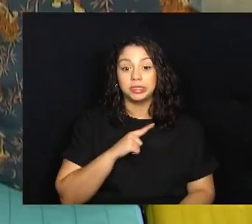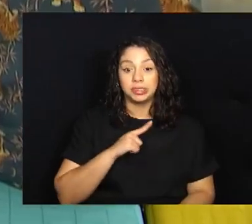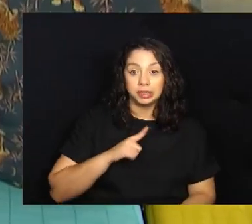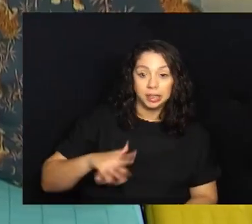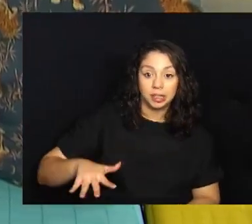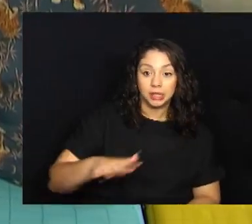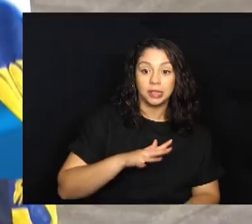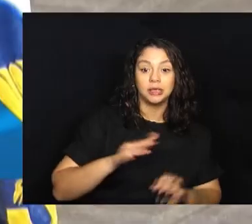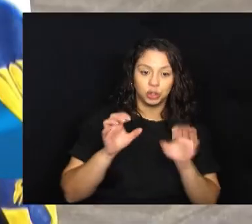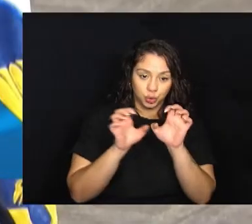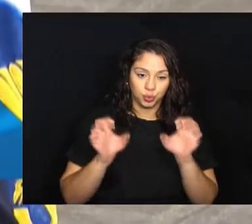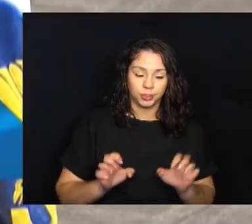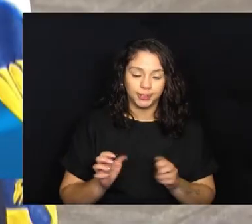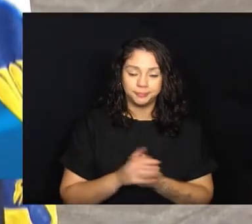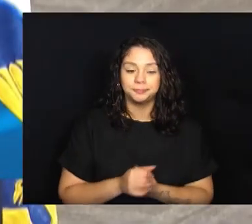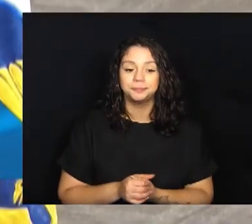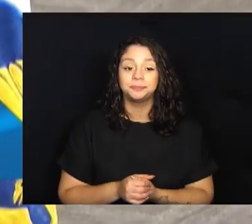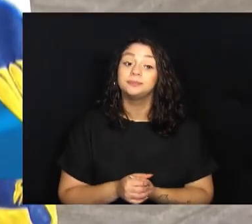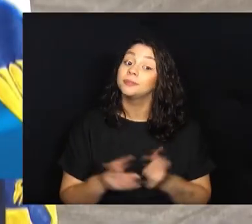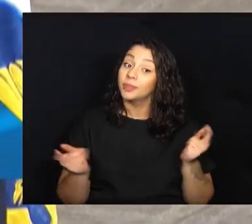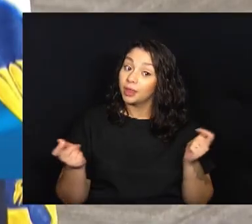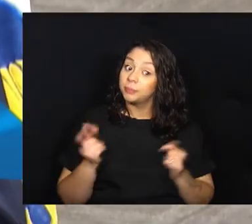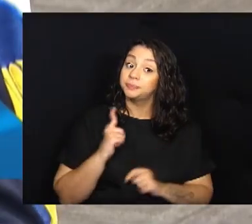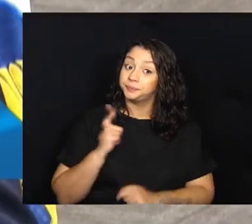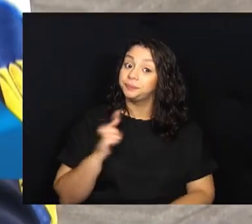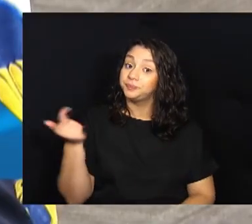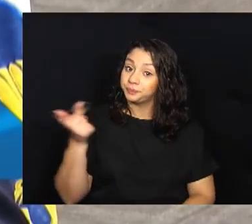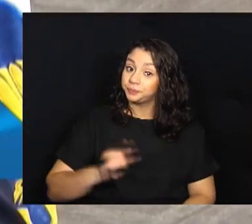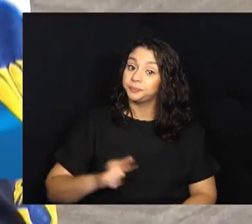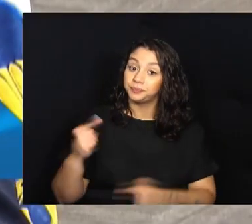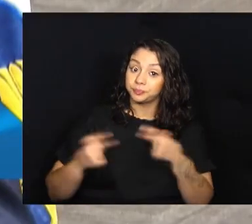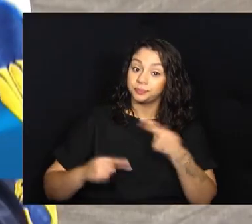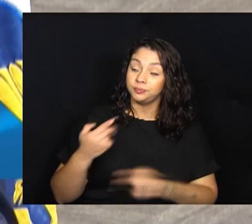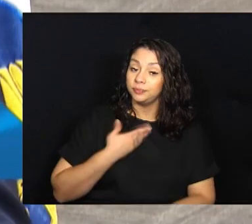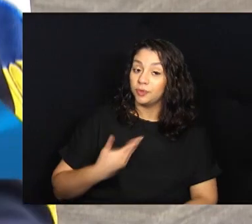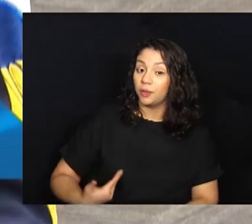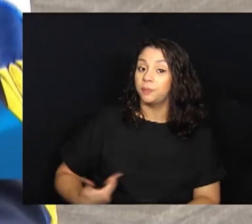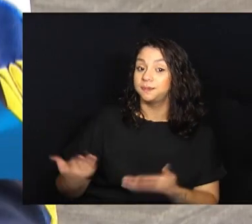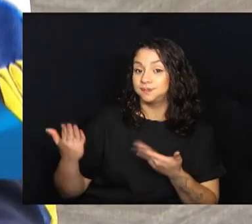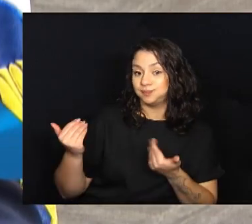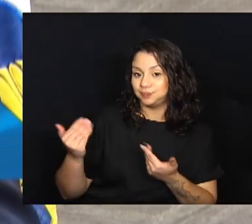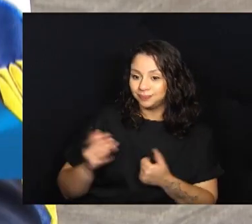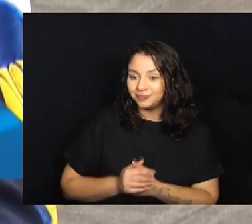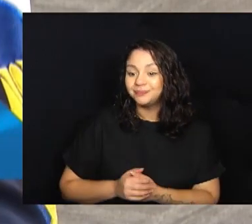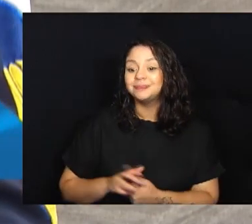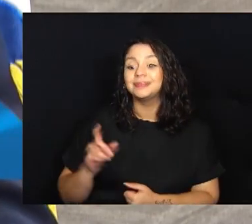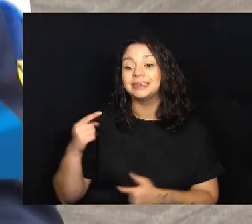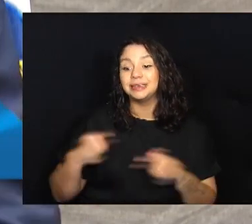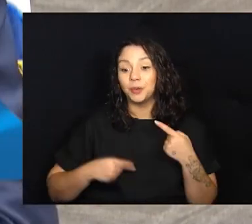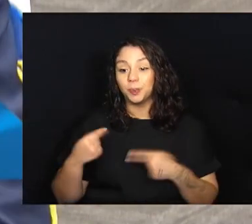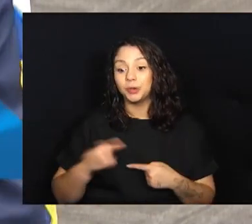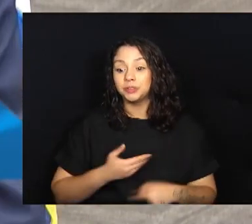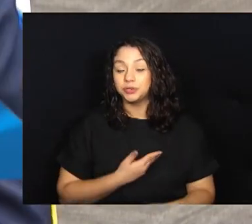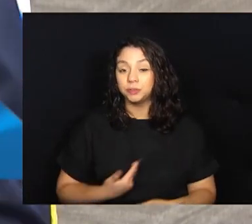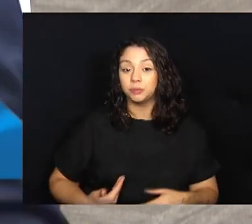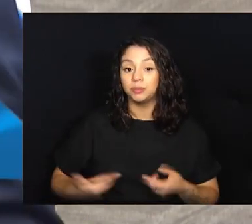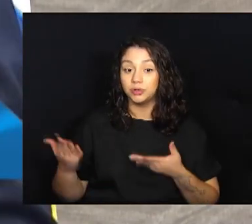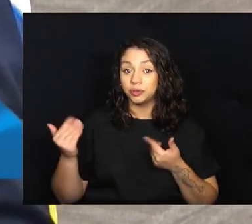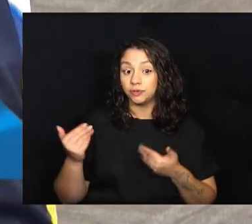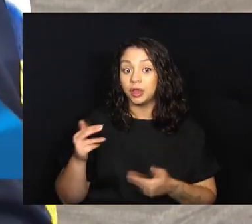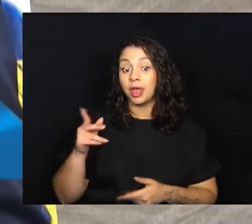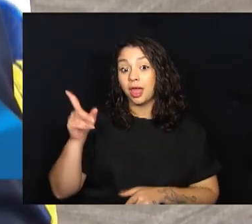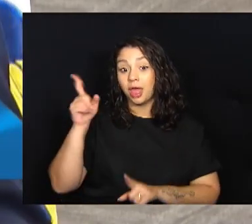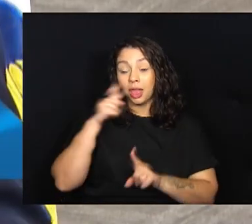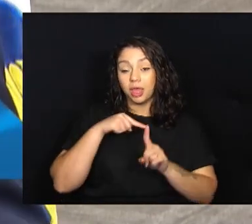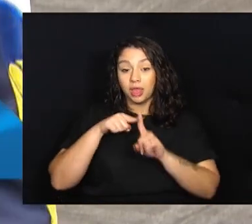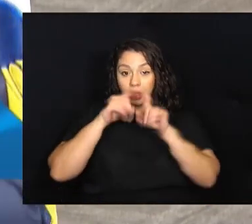mesmas condições. Para que haja, mais uma vez, política pública para a juventude. E quando a gente fala de política pública, é no sentido mais